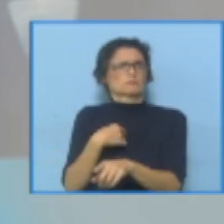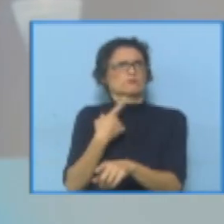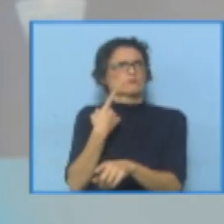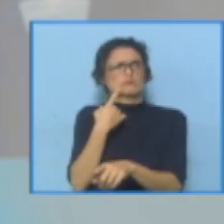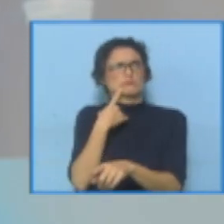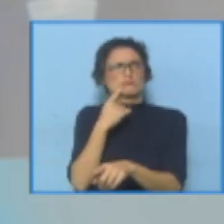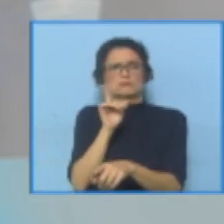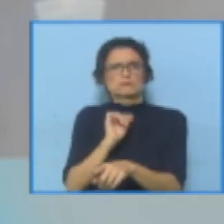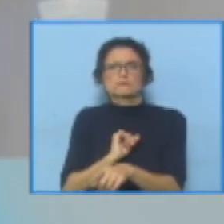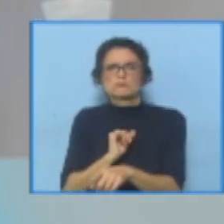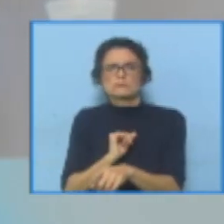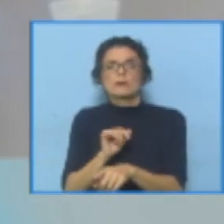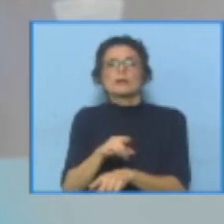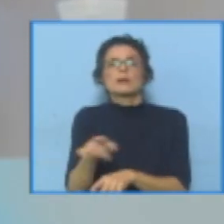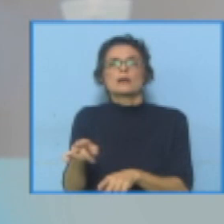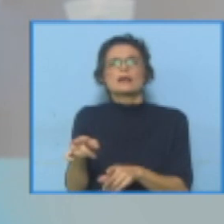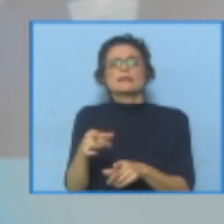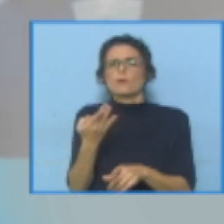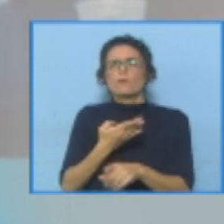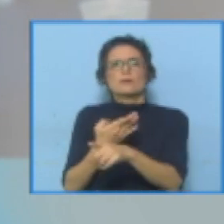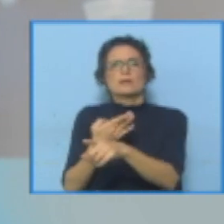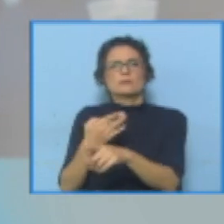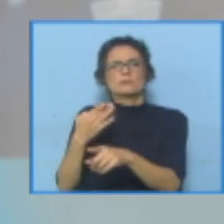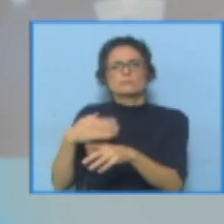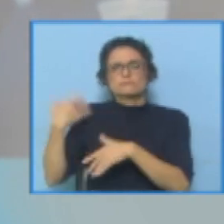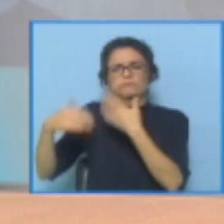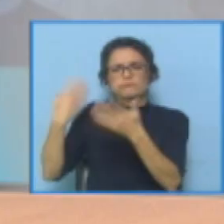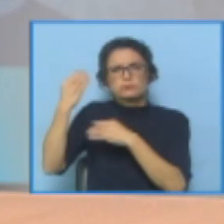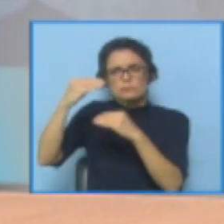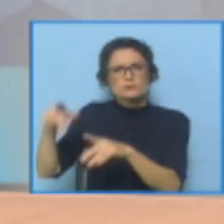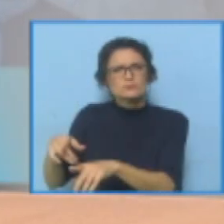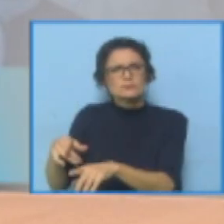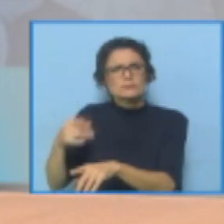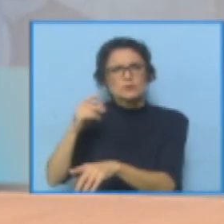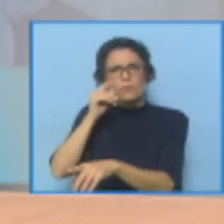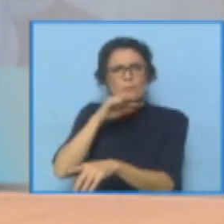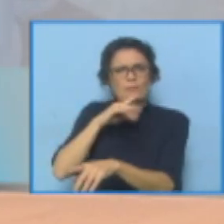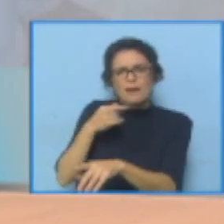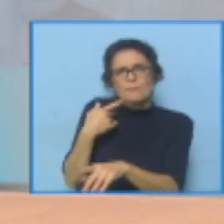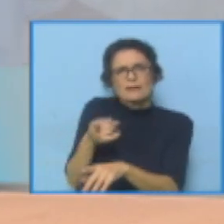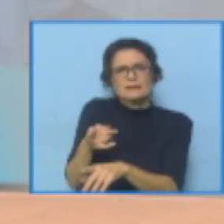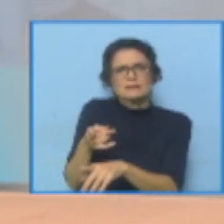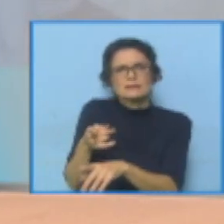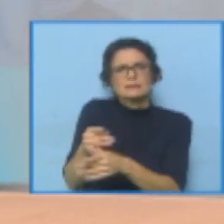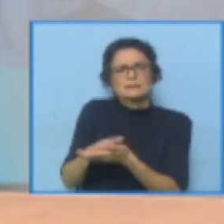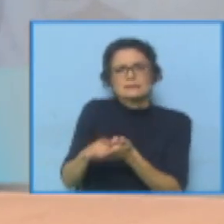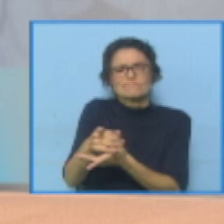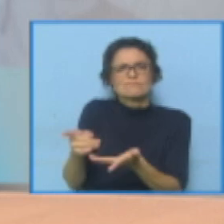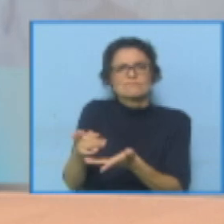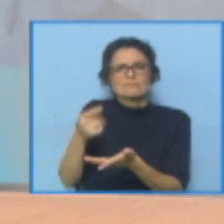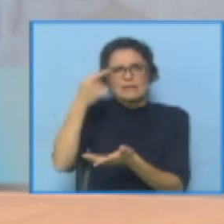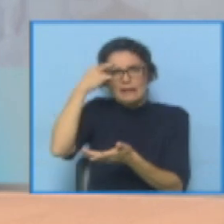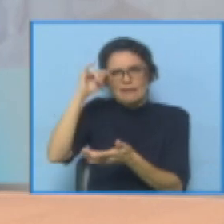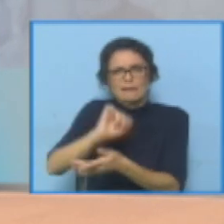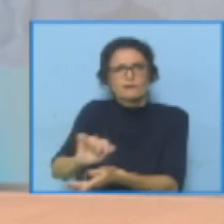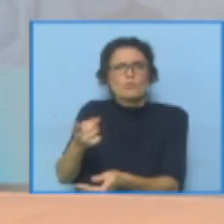elas baseiam os seus direitos em quê? Naquilo que dizem os mais velhos, do que dizem os pais? E questões mais concretas, mais palpáveis, portanto têm mais dificuldade em